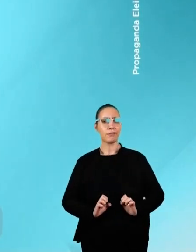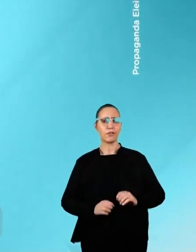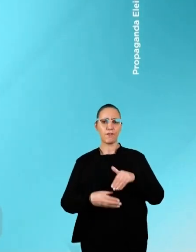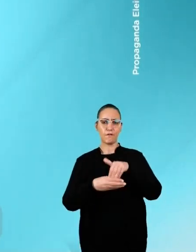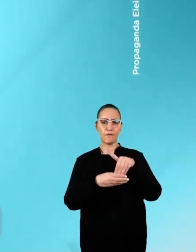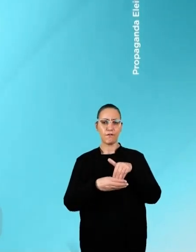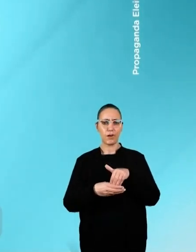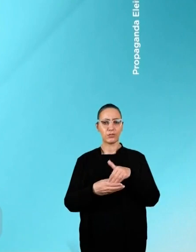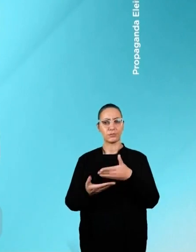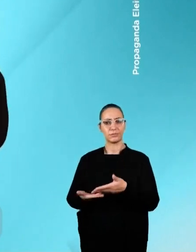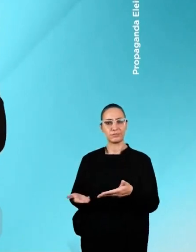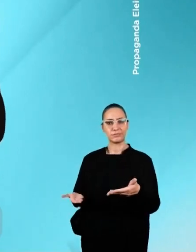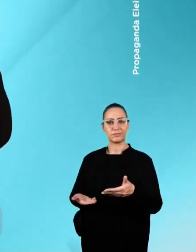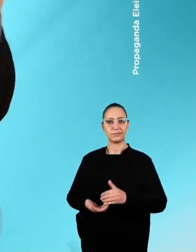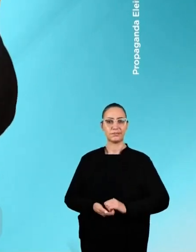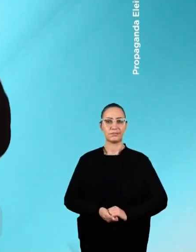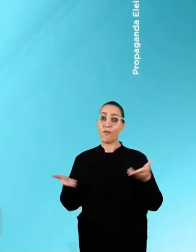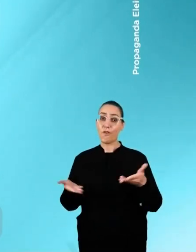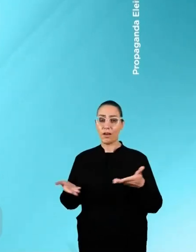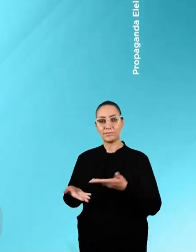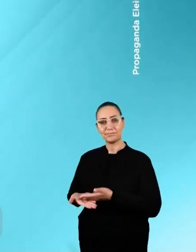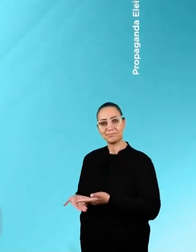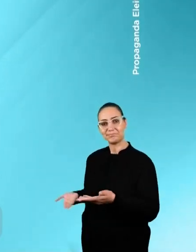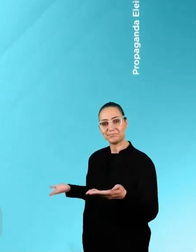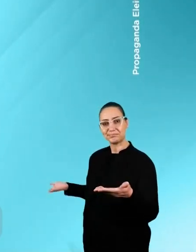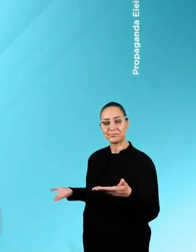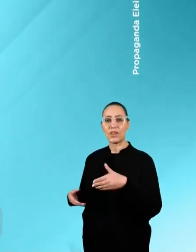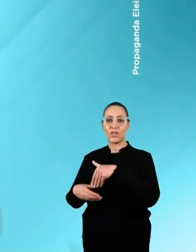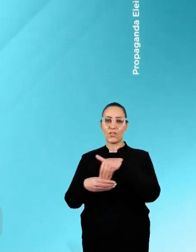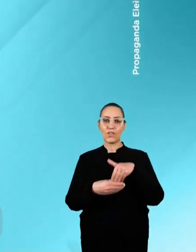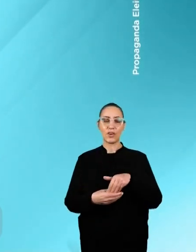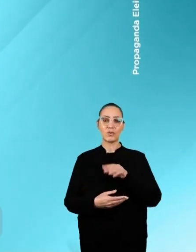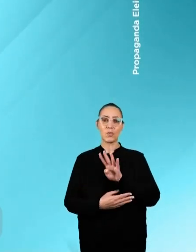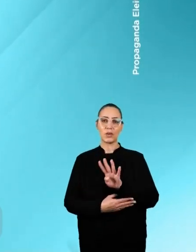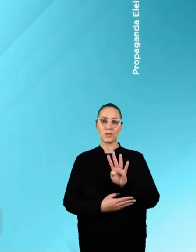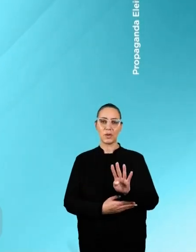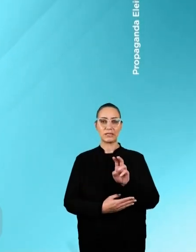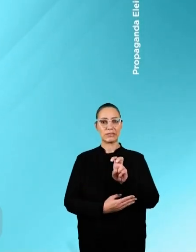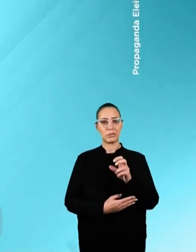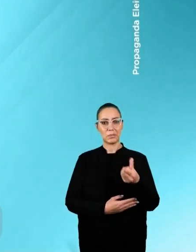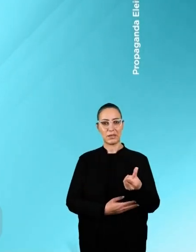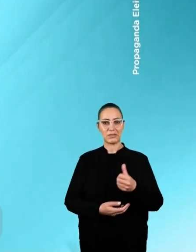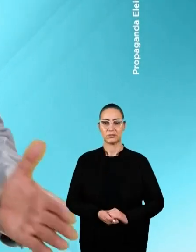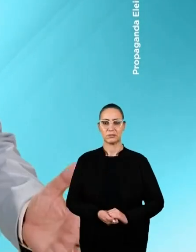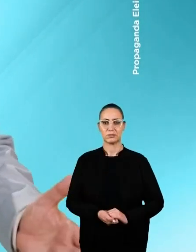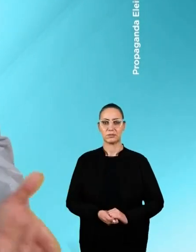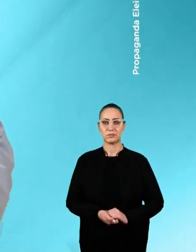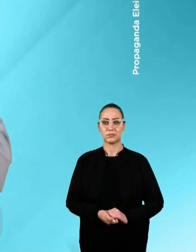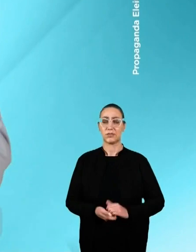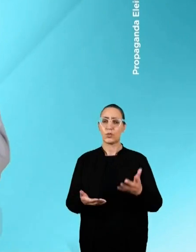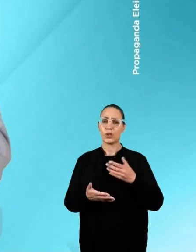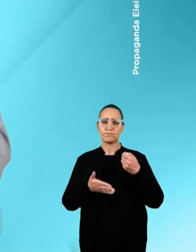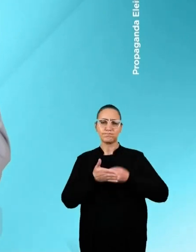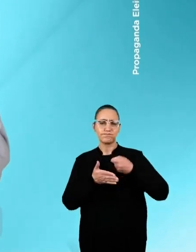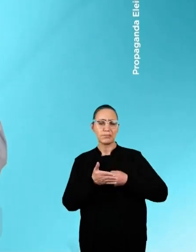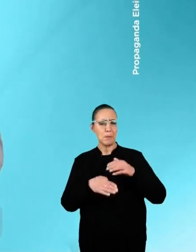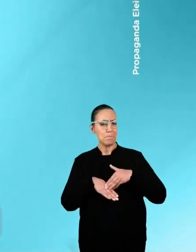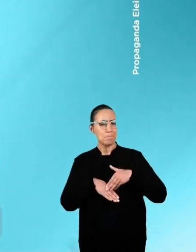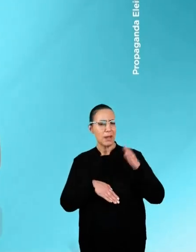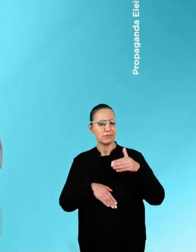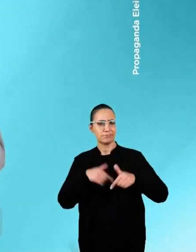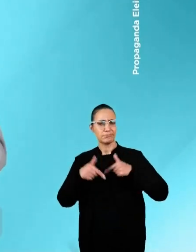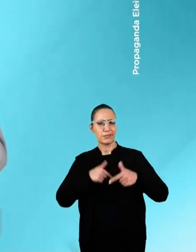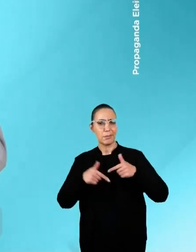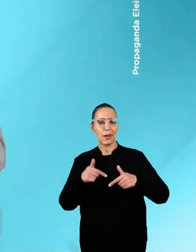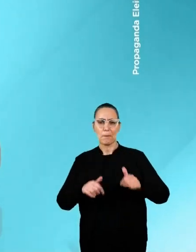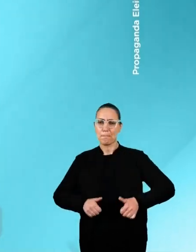transparência. Vote Nadim, 4455. Agora é Fortunati, deputado federal, 4456. Quero lutar por mais empregos,